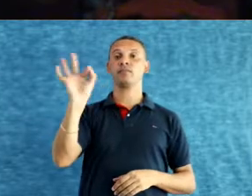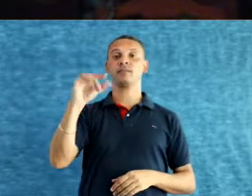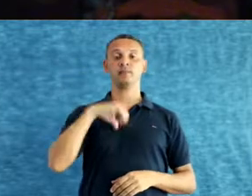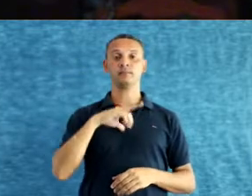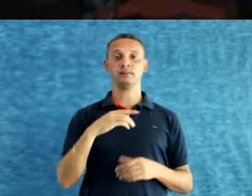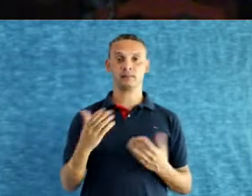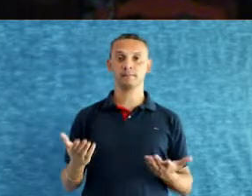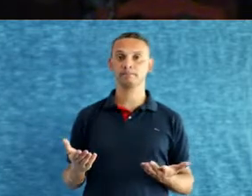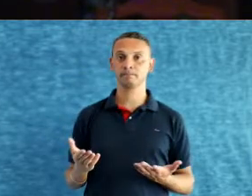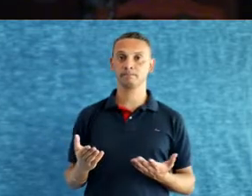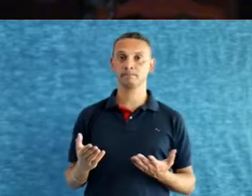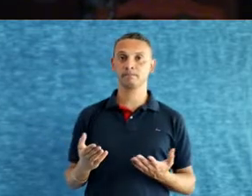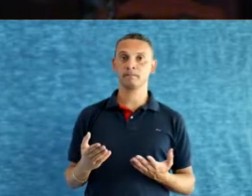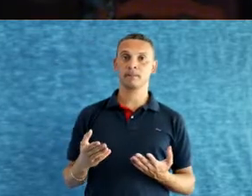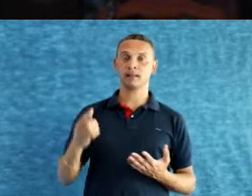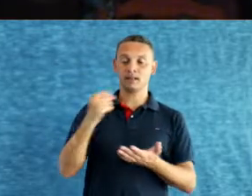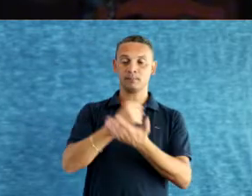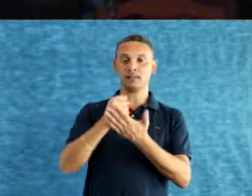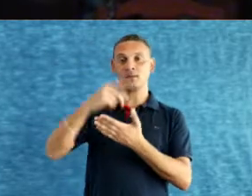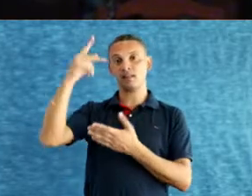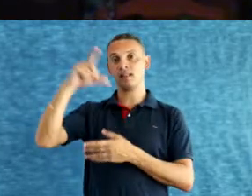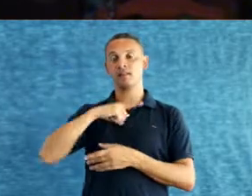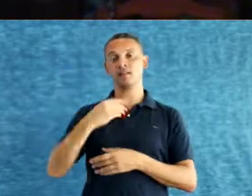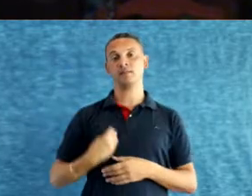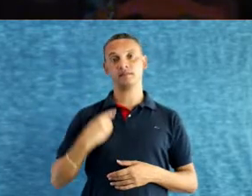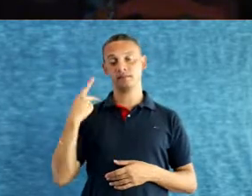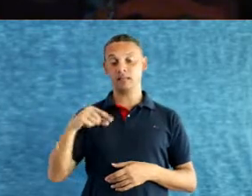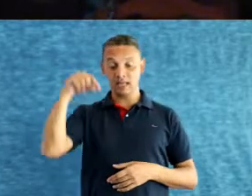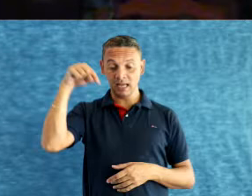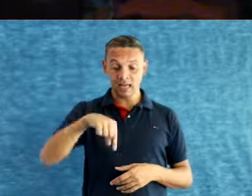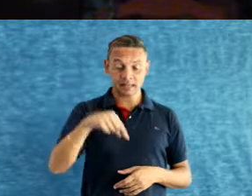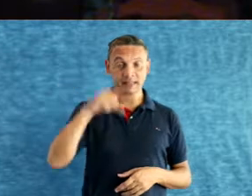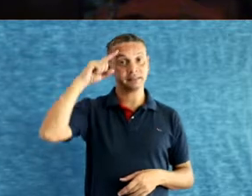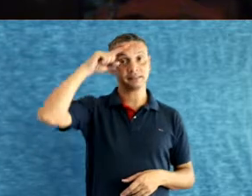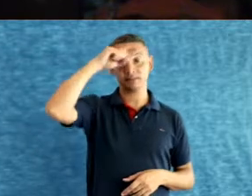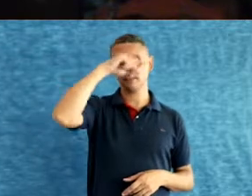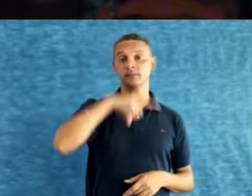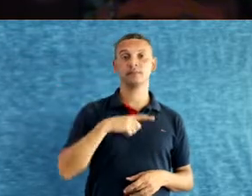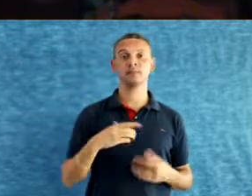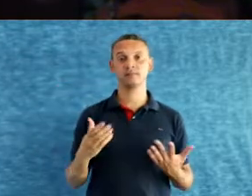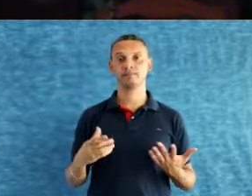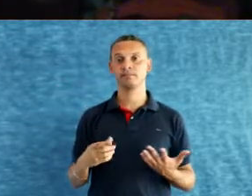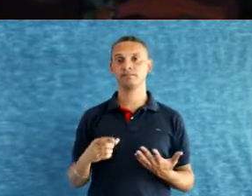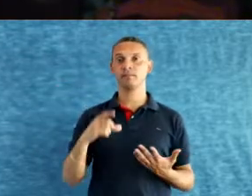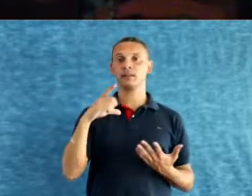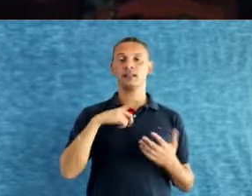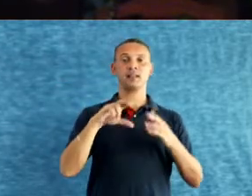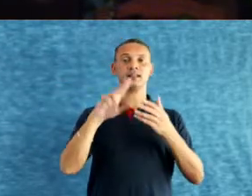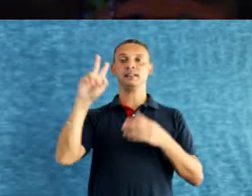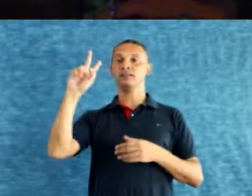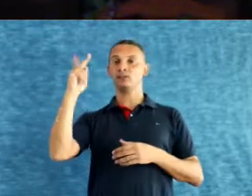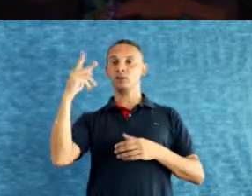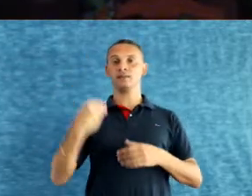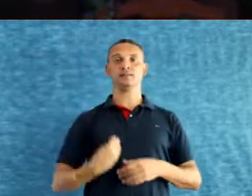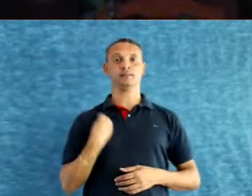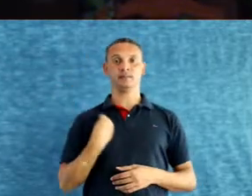era tudo grandes propriedades, eram latifúndios, né? Então, e principalmente, acho que para todo lado, todo lado, não